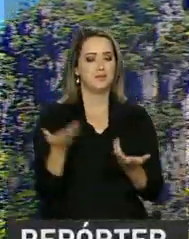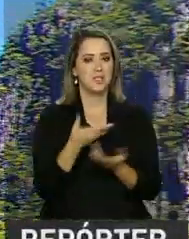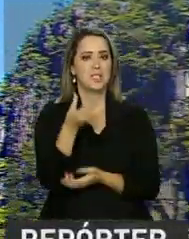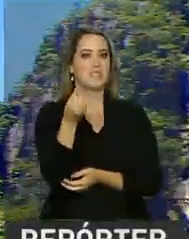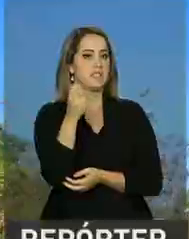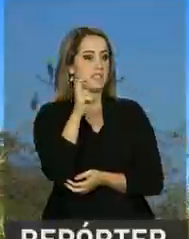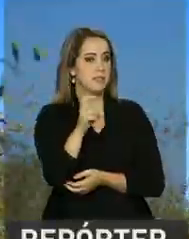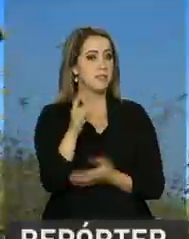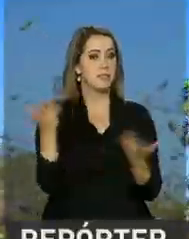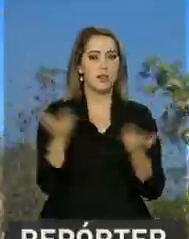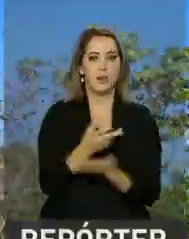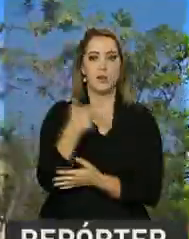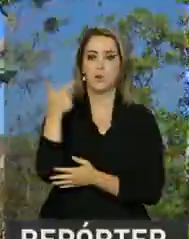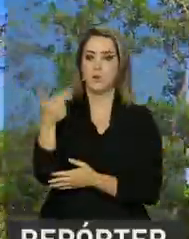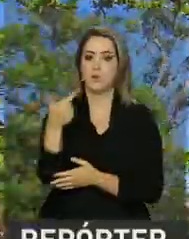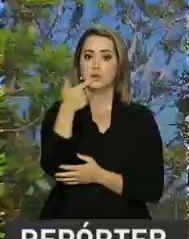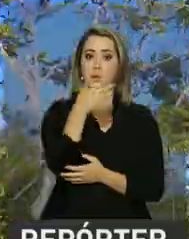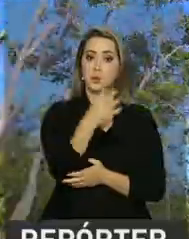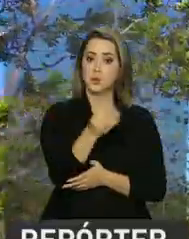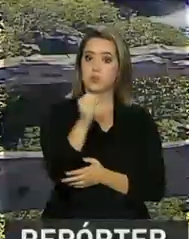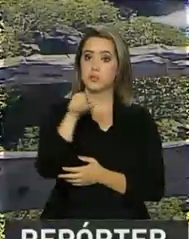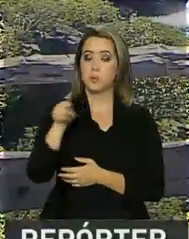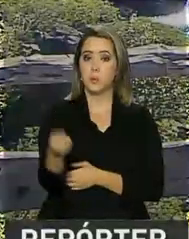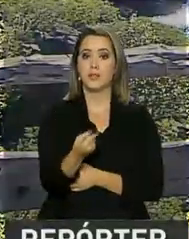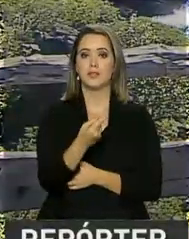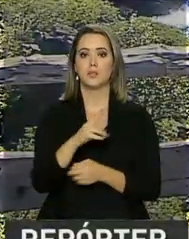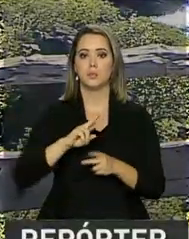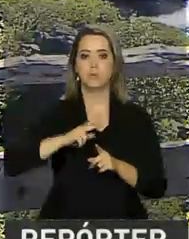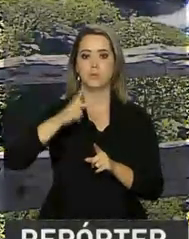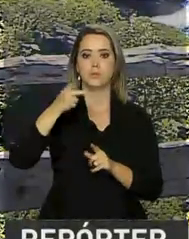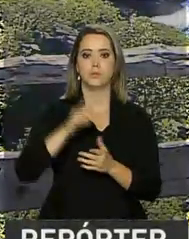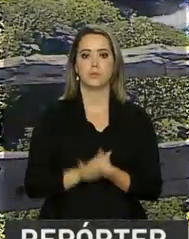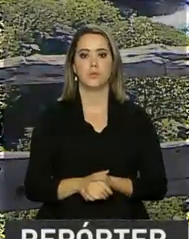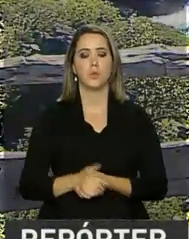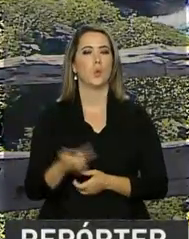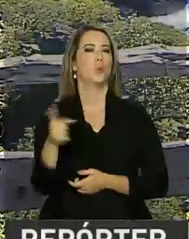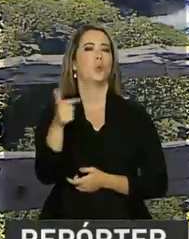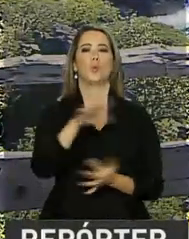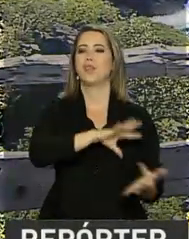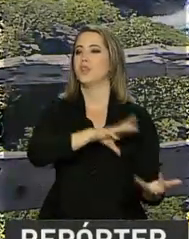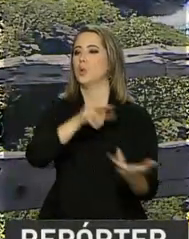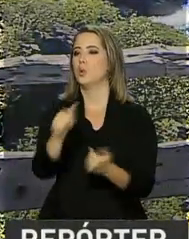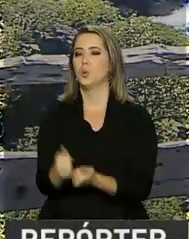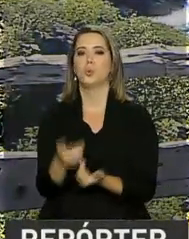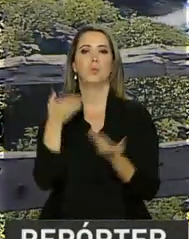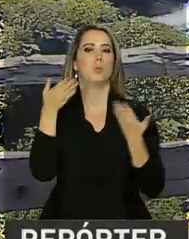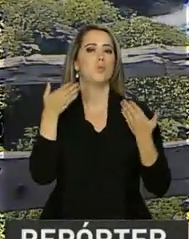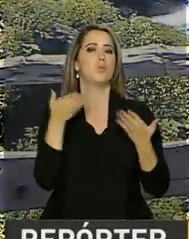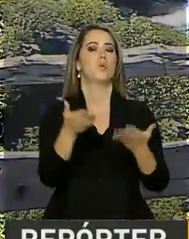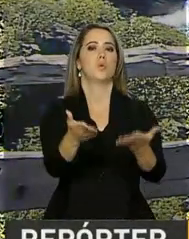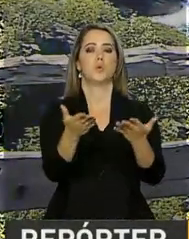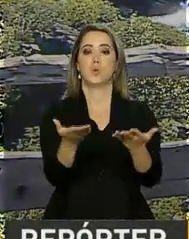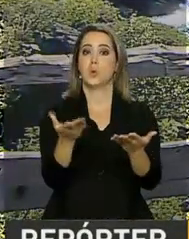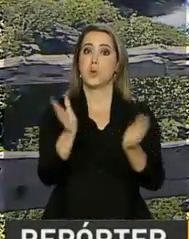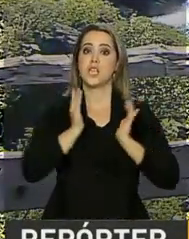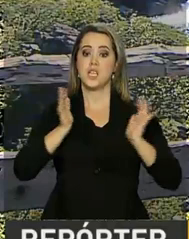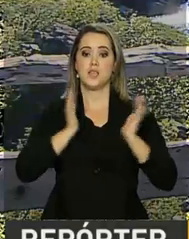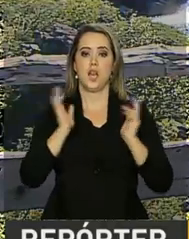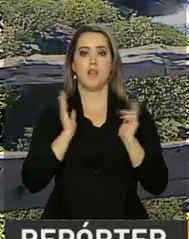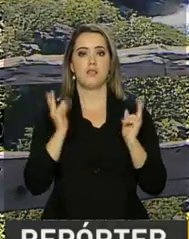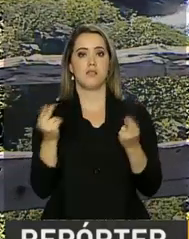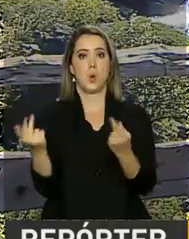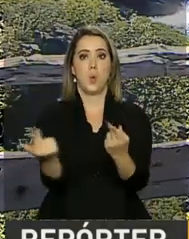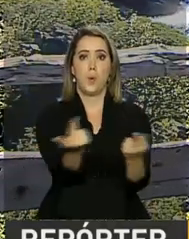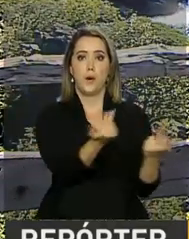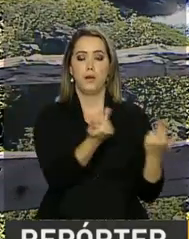mil hectares para 240 mil. Não existe no planeta savanas tão ricas em termos de